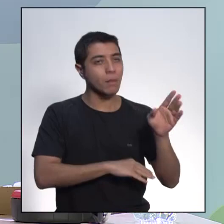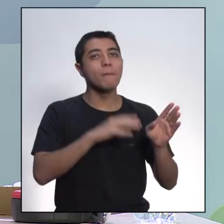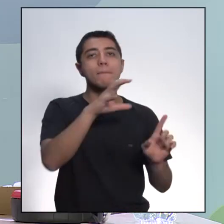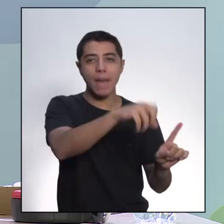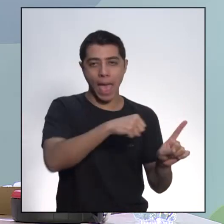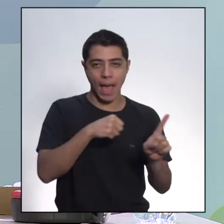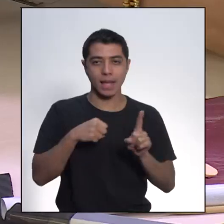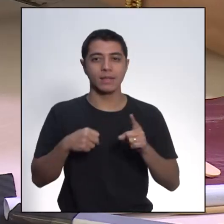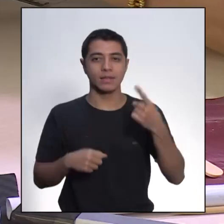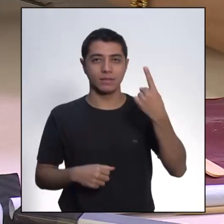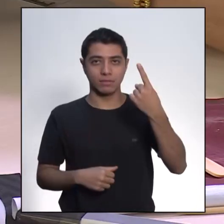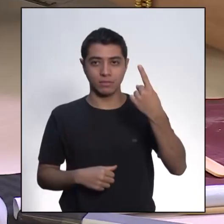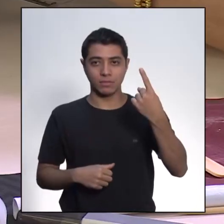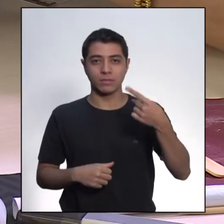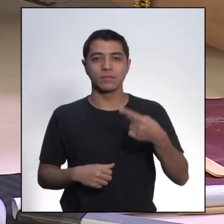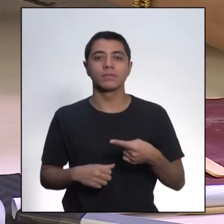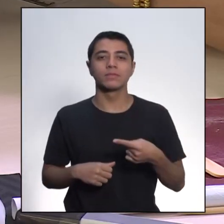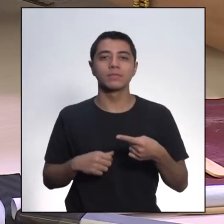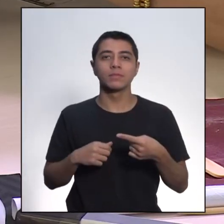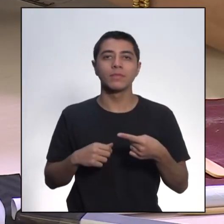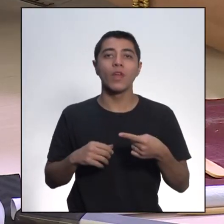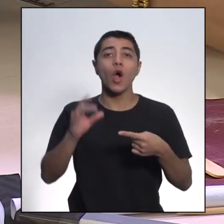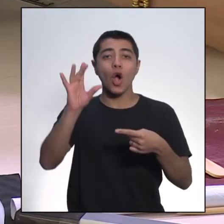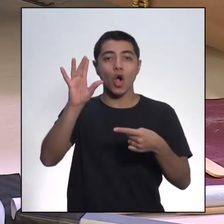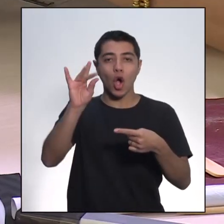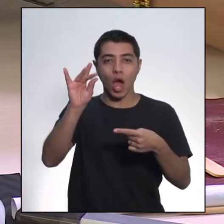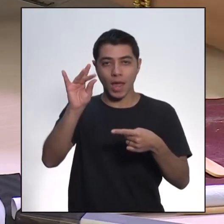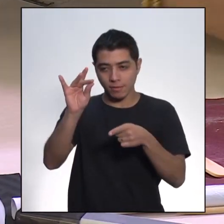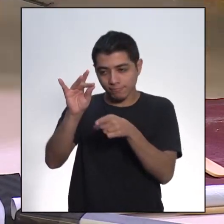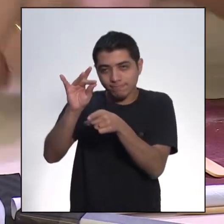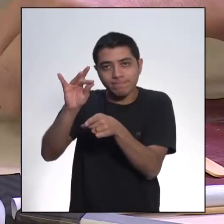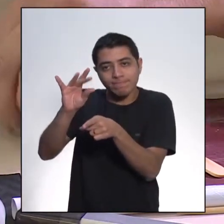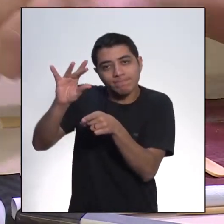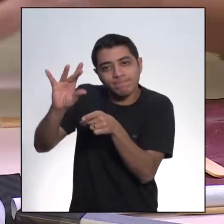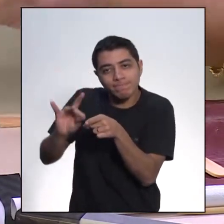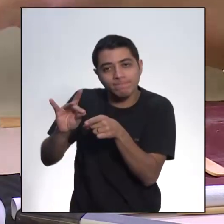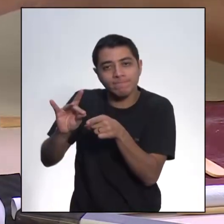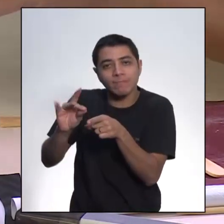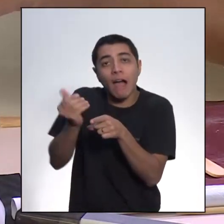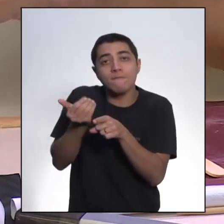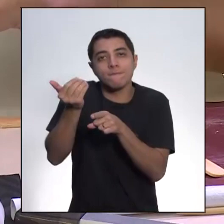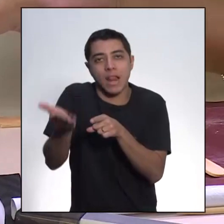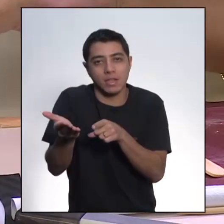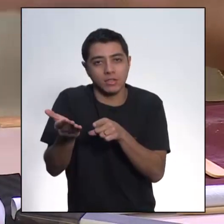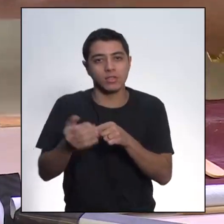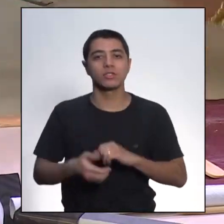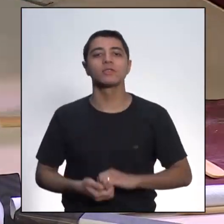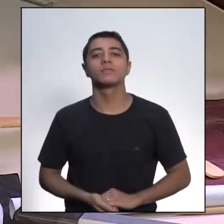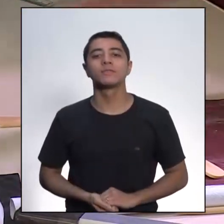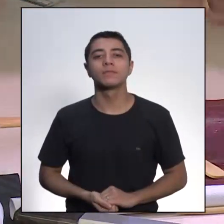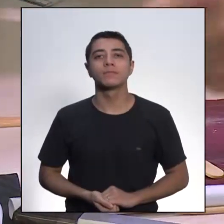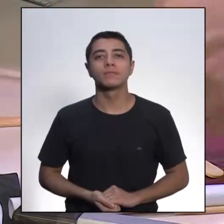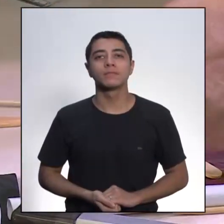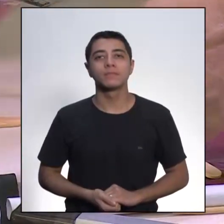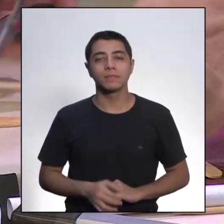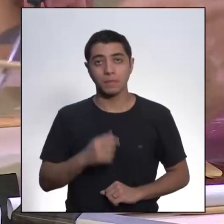cola quente, tá? E pôr aqui na frente. E pegar um pedacinho do palito.